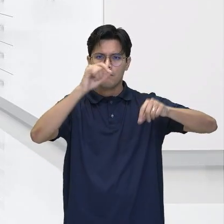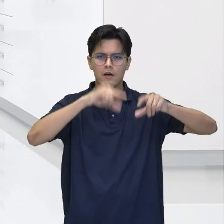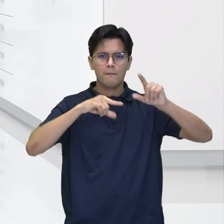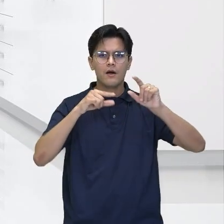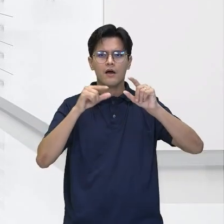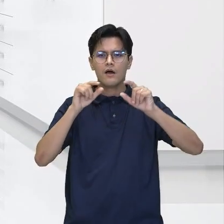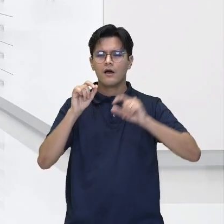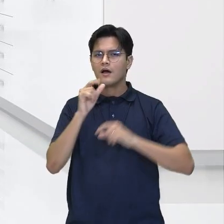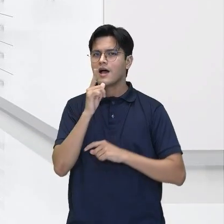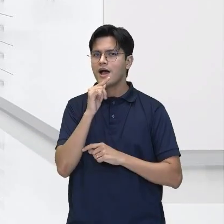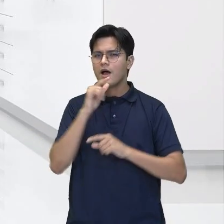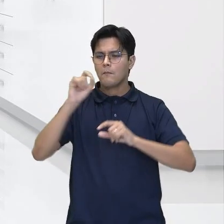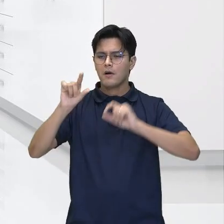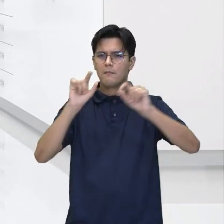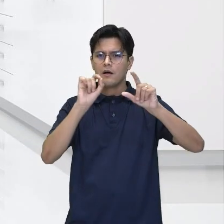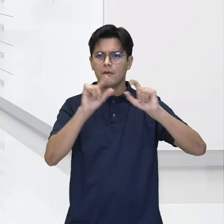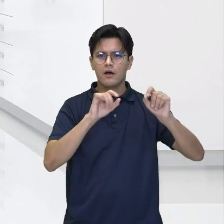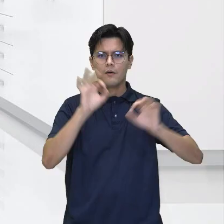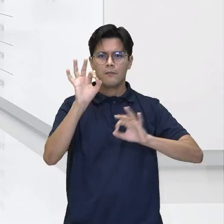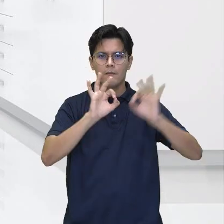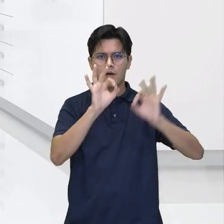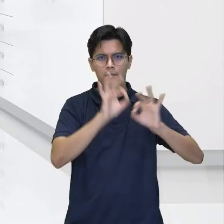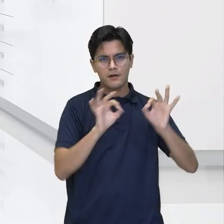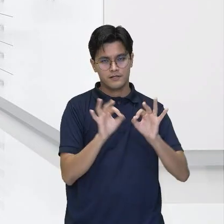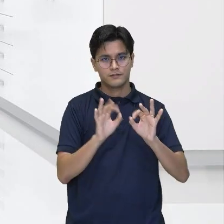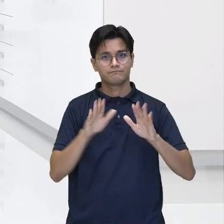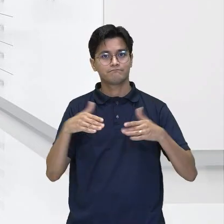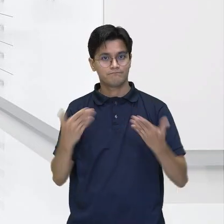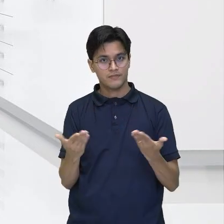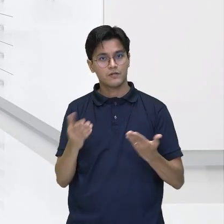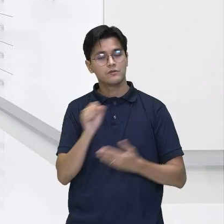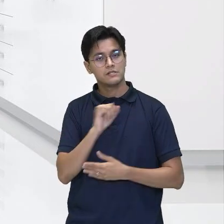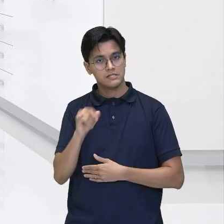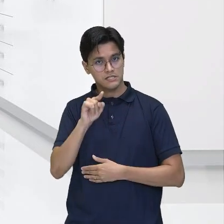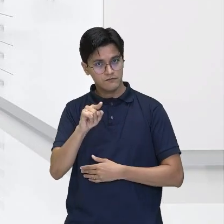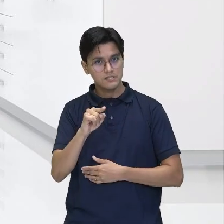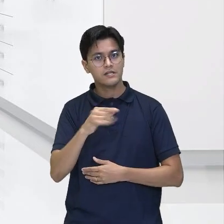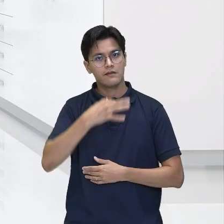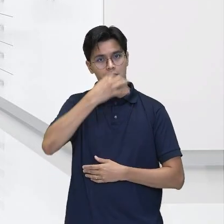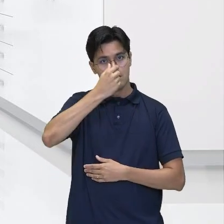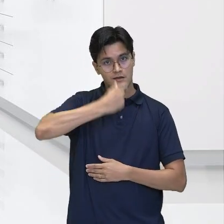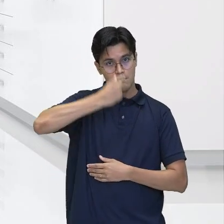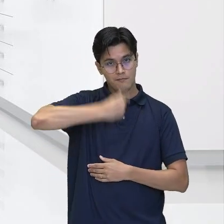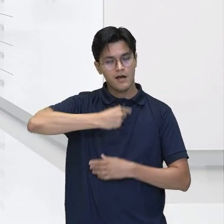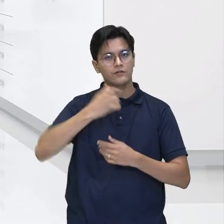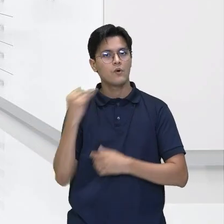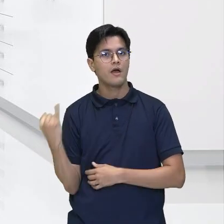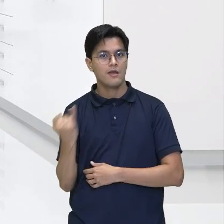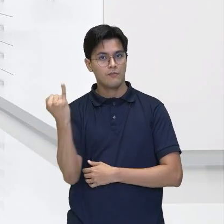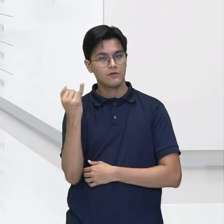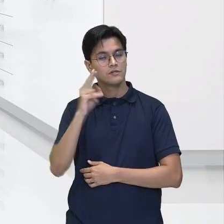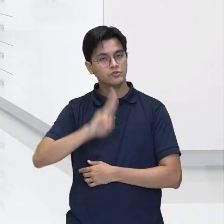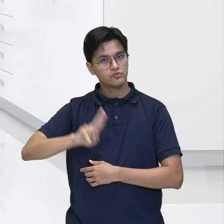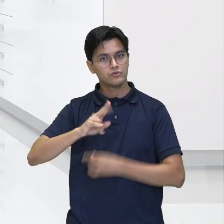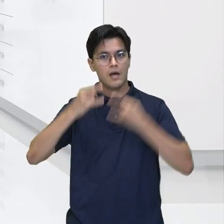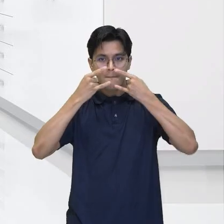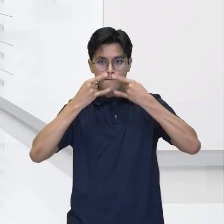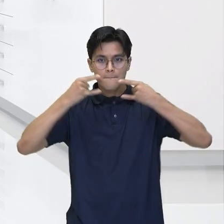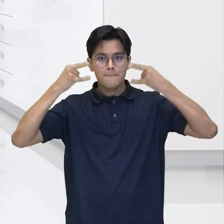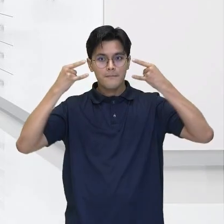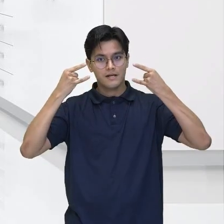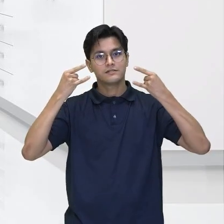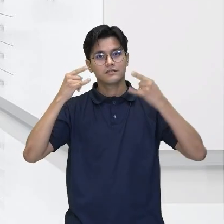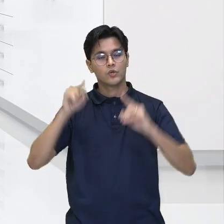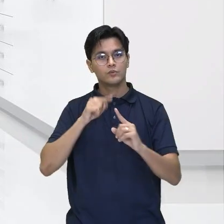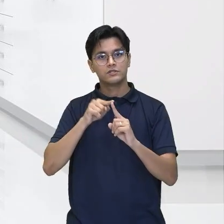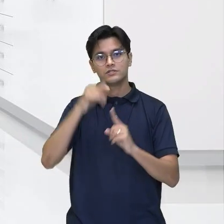principalmente depois de um período pandêmico que nós vivemos, é importante usar máscara para poder evitar